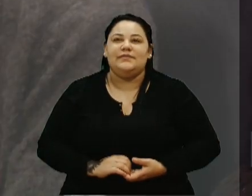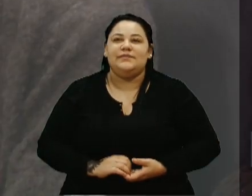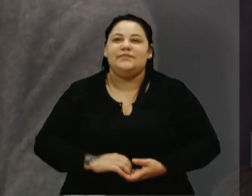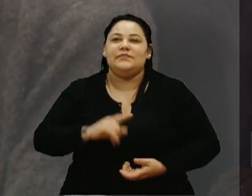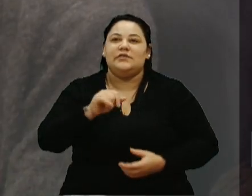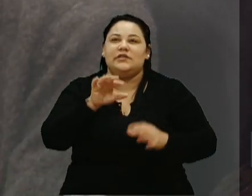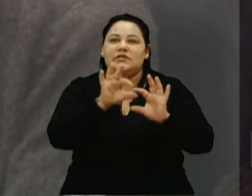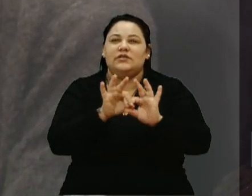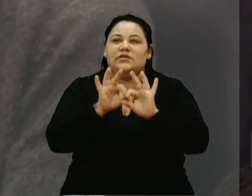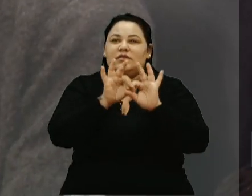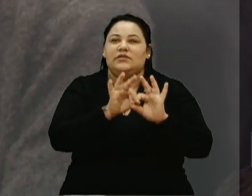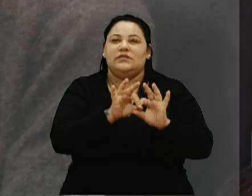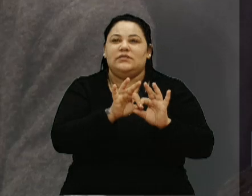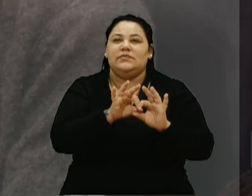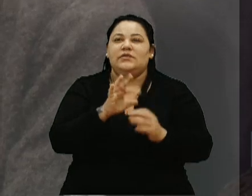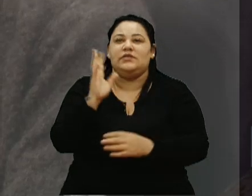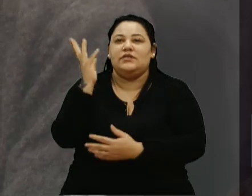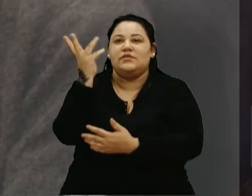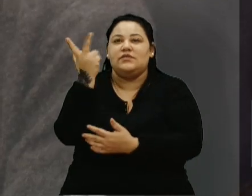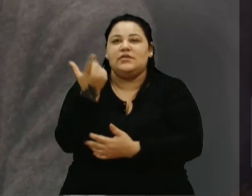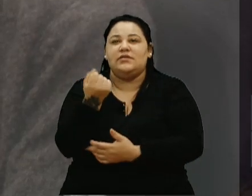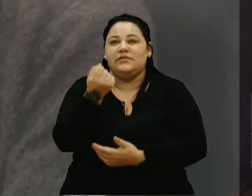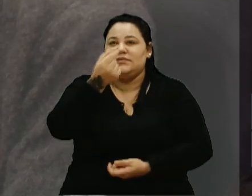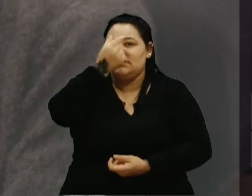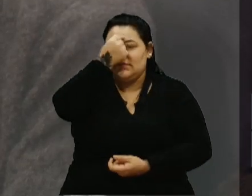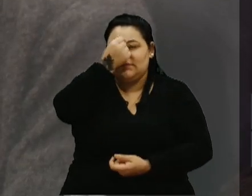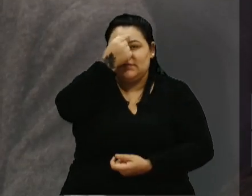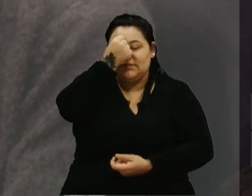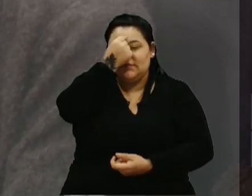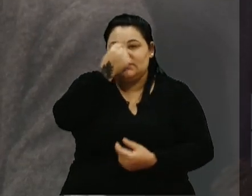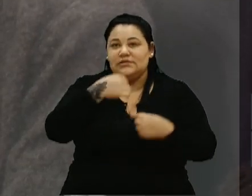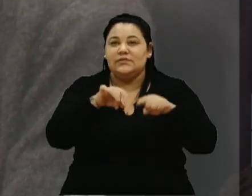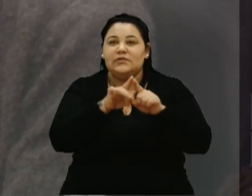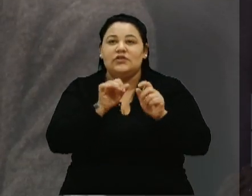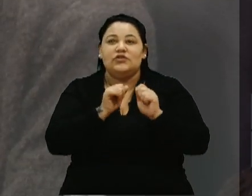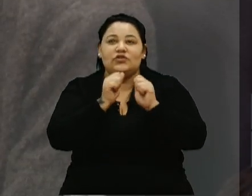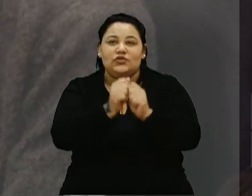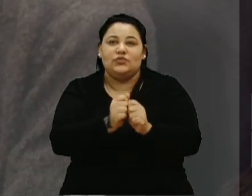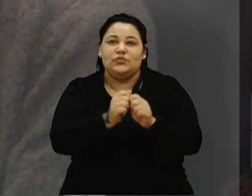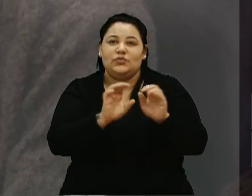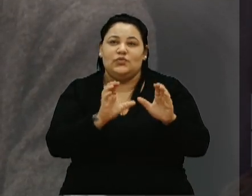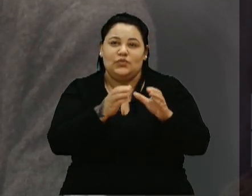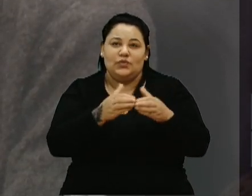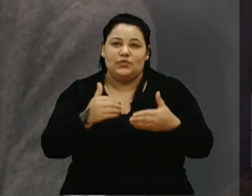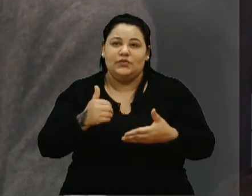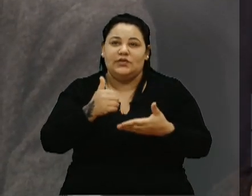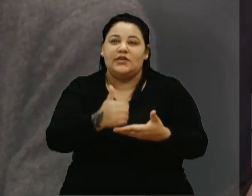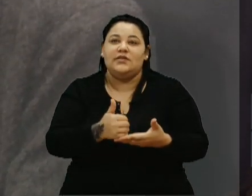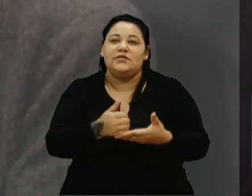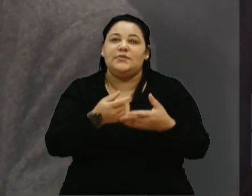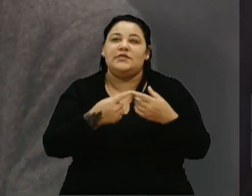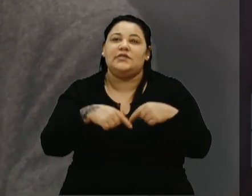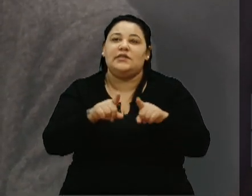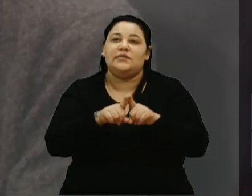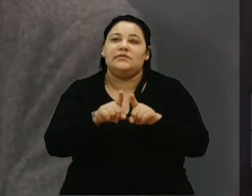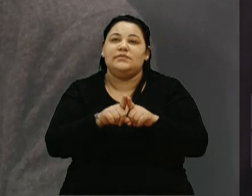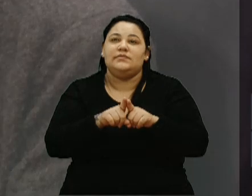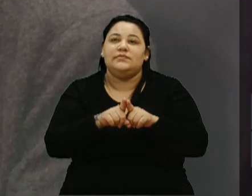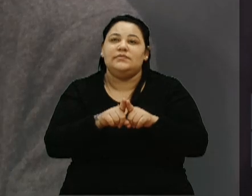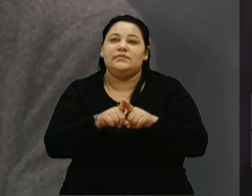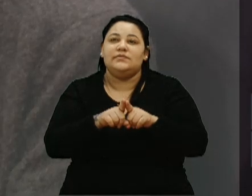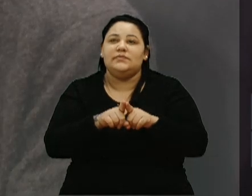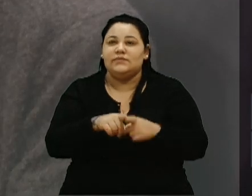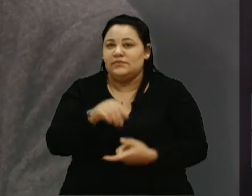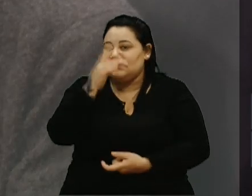da universidade, da faculdade em conjunto com a rede e com o Fórum Gaúcho de